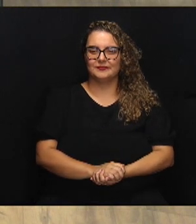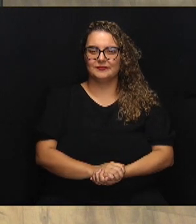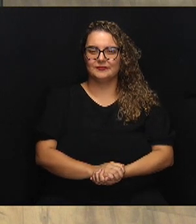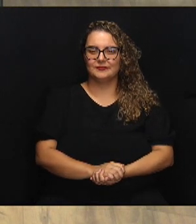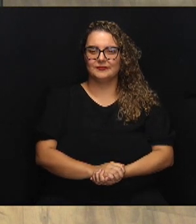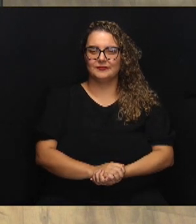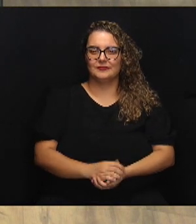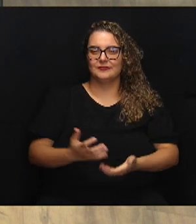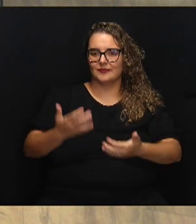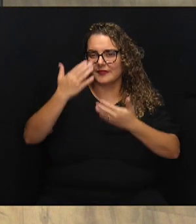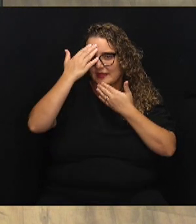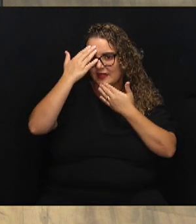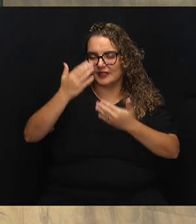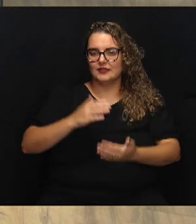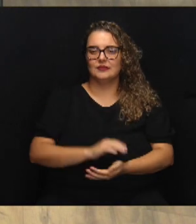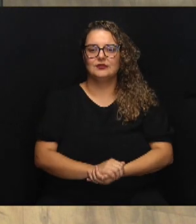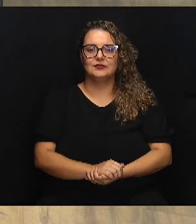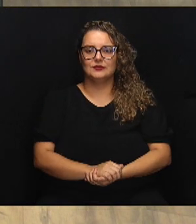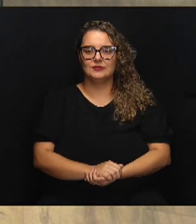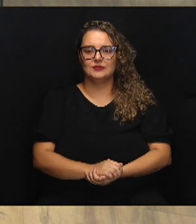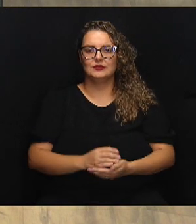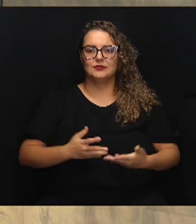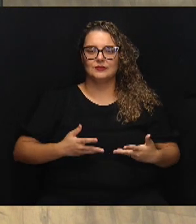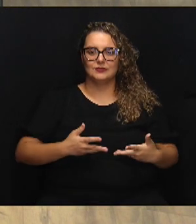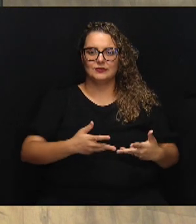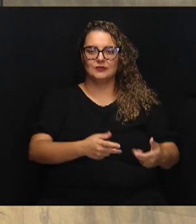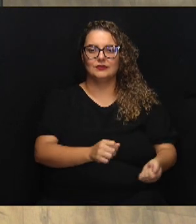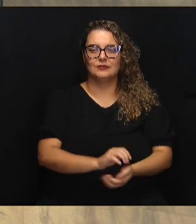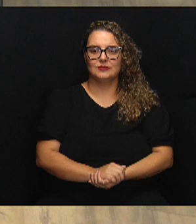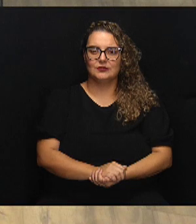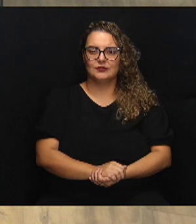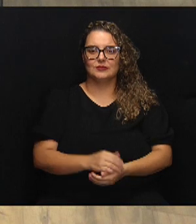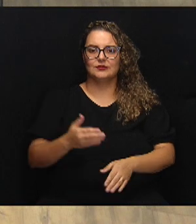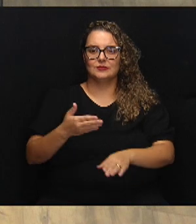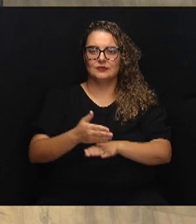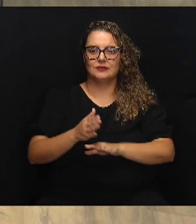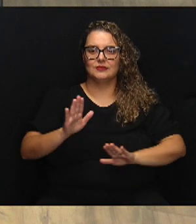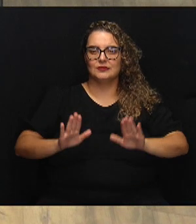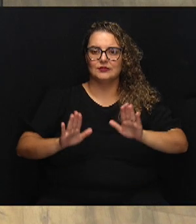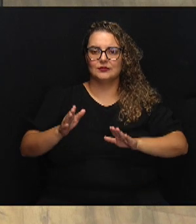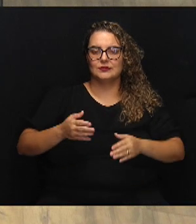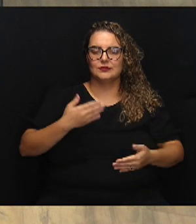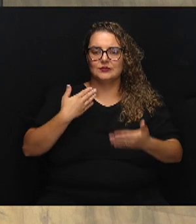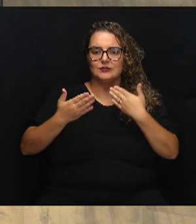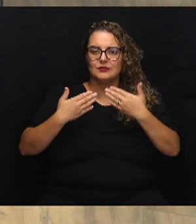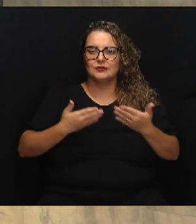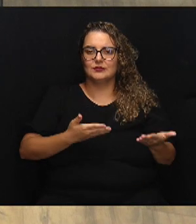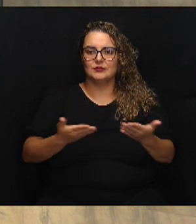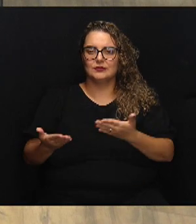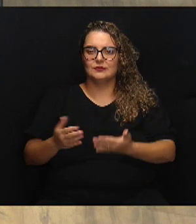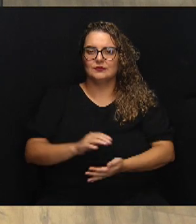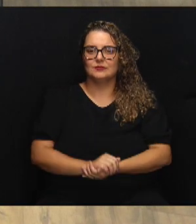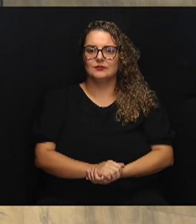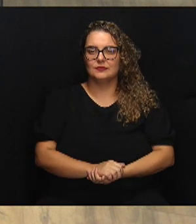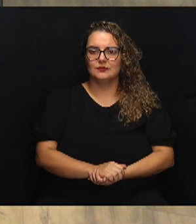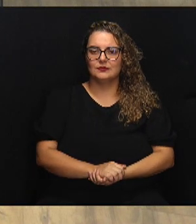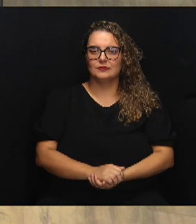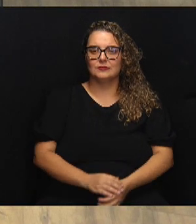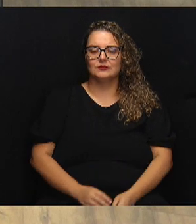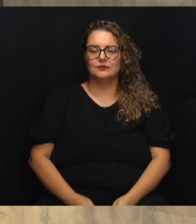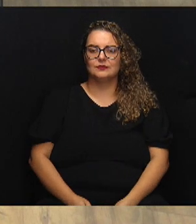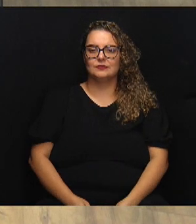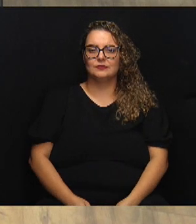Queria agradecer, Gabriel, o convite aqui por estar participando do Questão de Ordem. É um programa da TV Câmara Campinas que tem uma